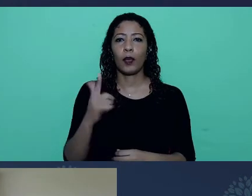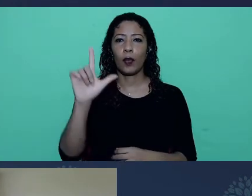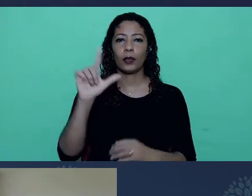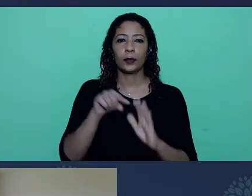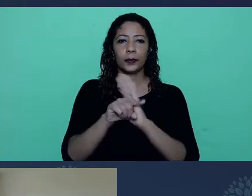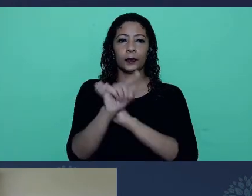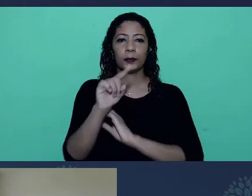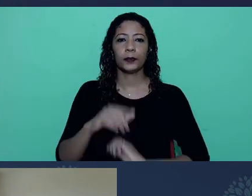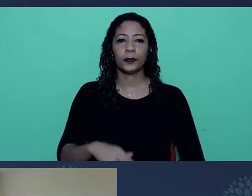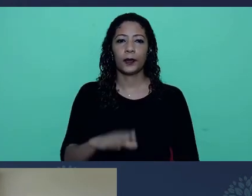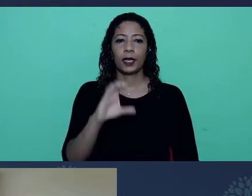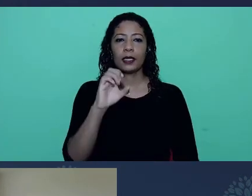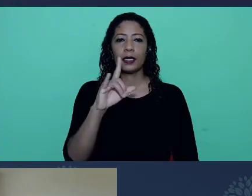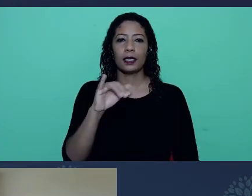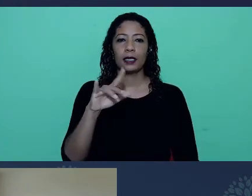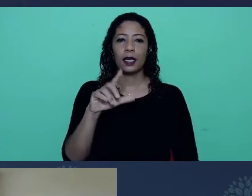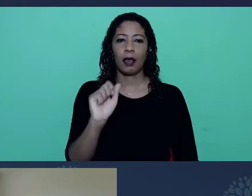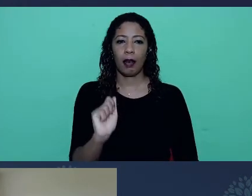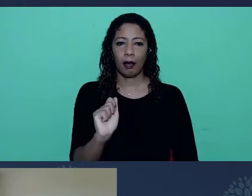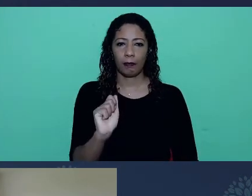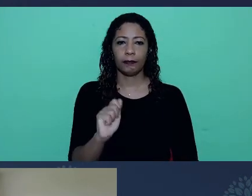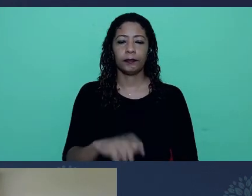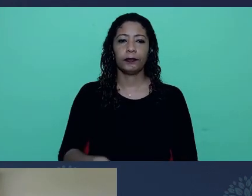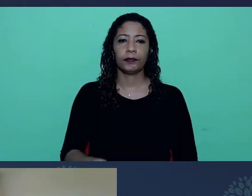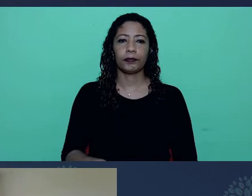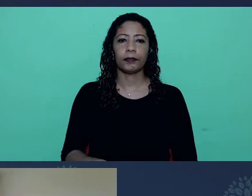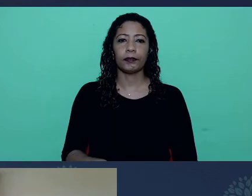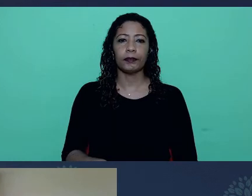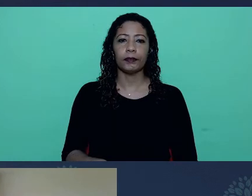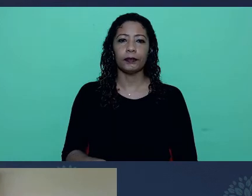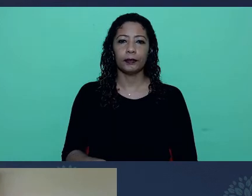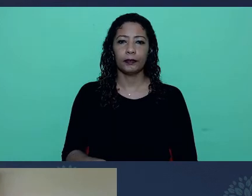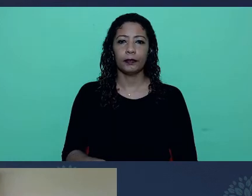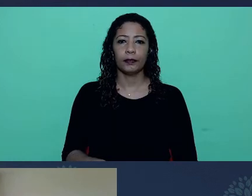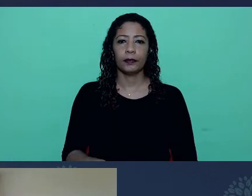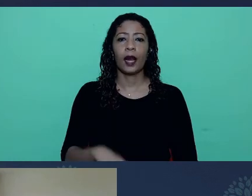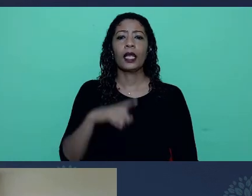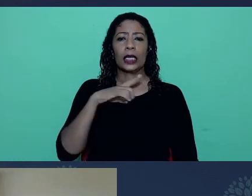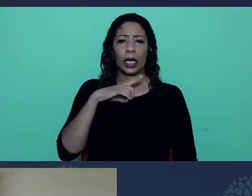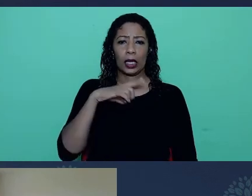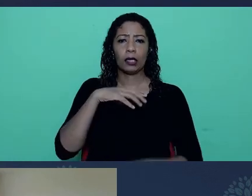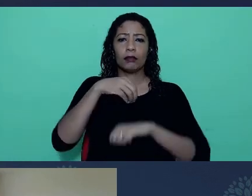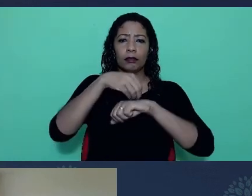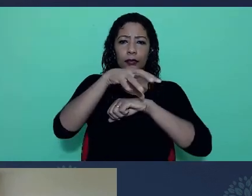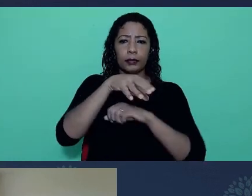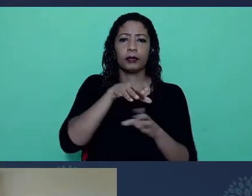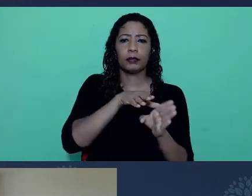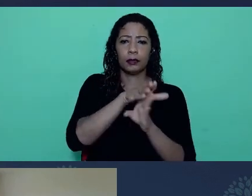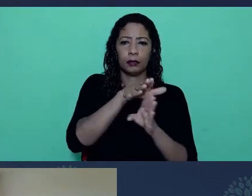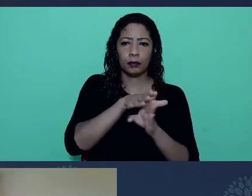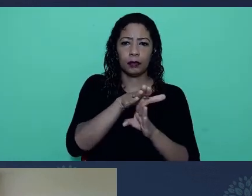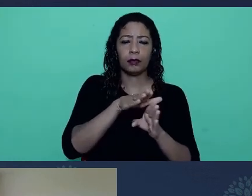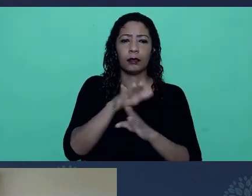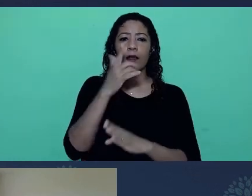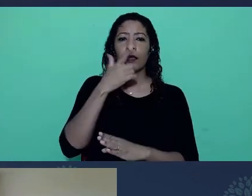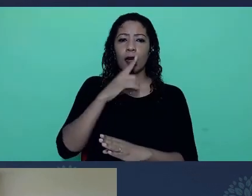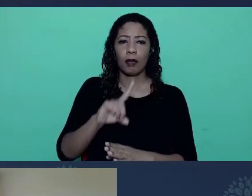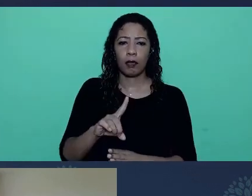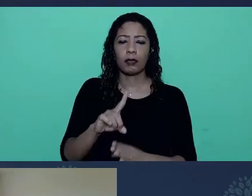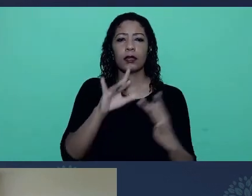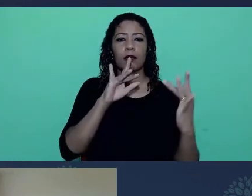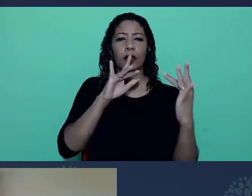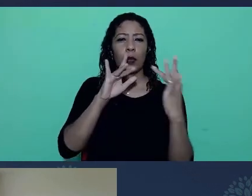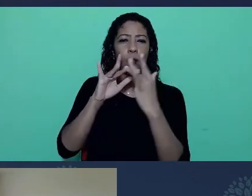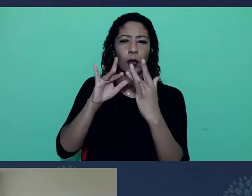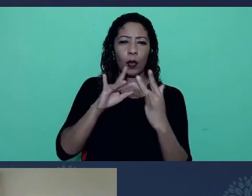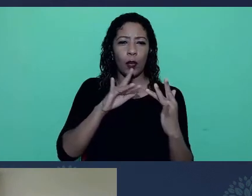A outra pergunta é de Cecília Marilaine. Tenho mais uma pergunta. Existem recomendações para se aumentar a frequência de contato com